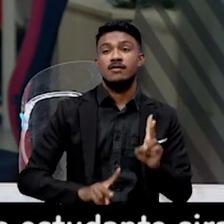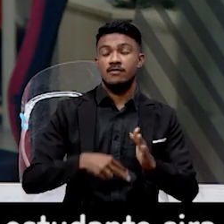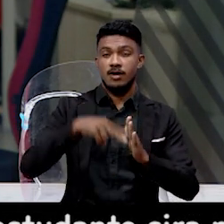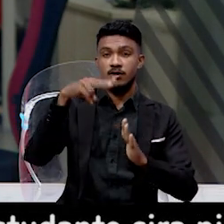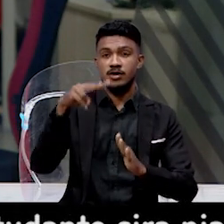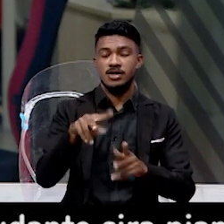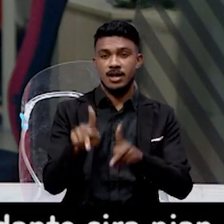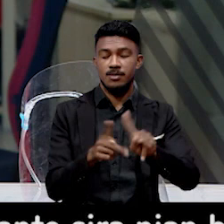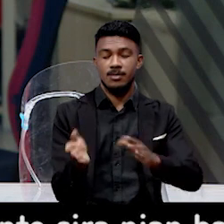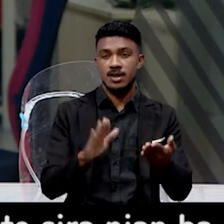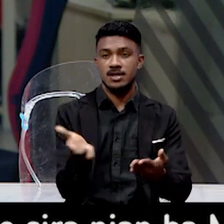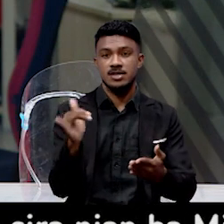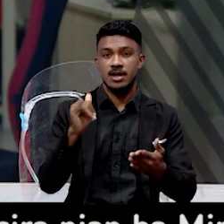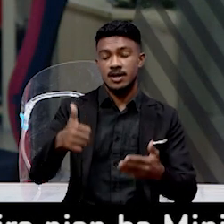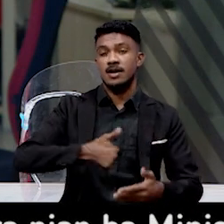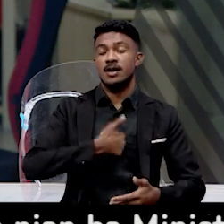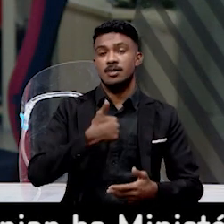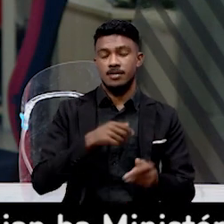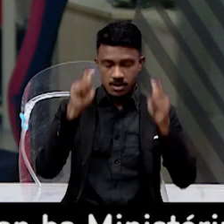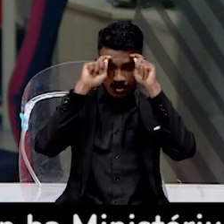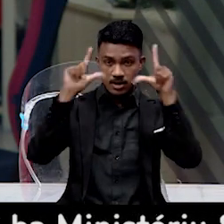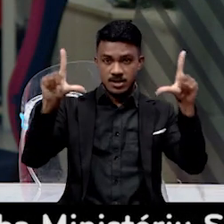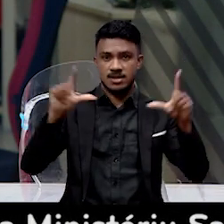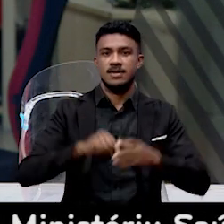e sacrifício para Timor-Leste.